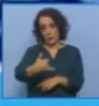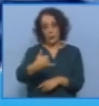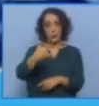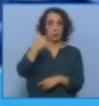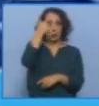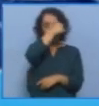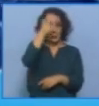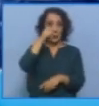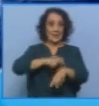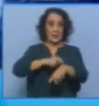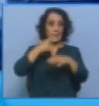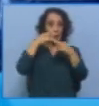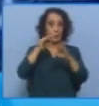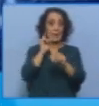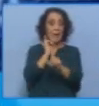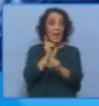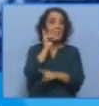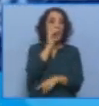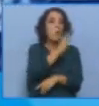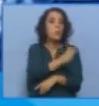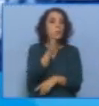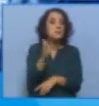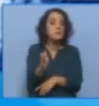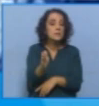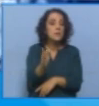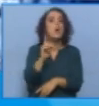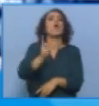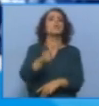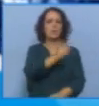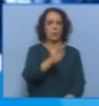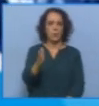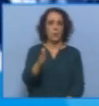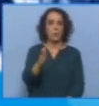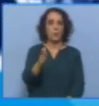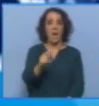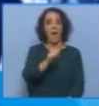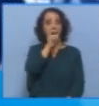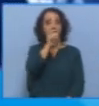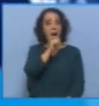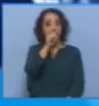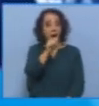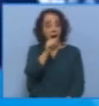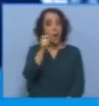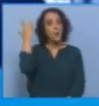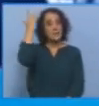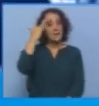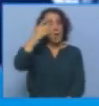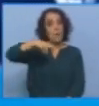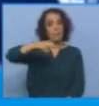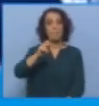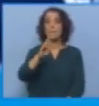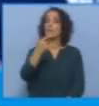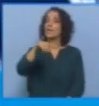calha no dia 11, ou seja, a celebração de São Martinho. Também é um